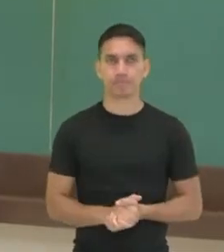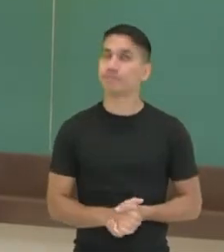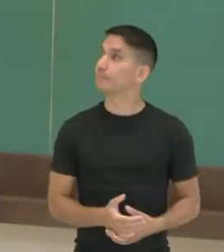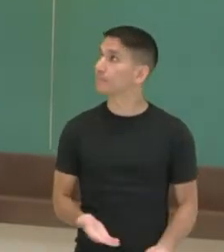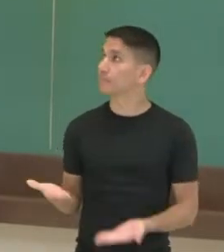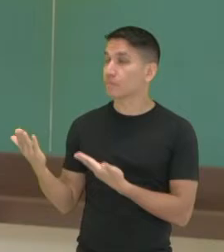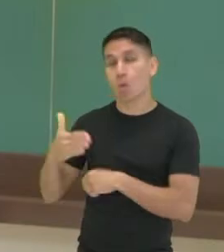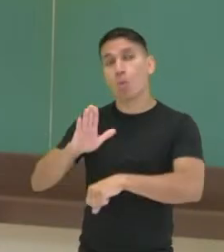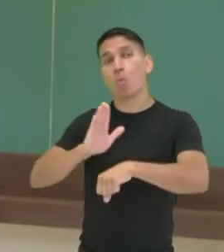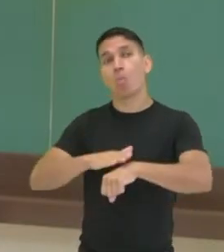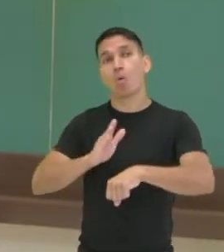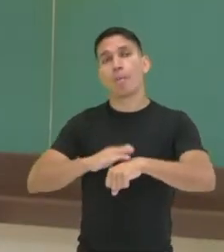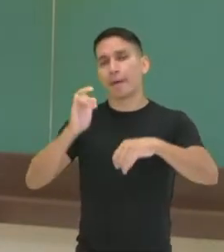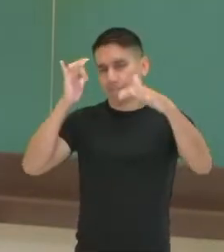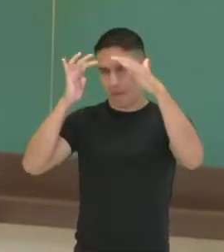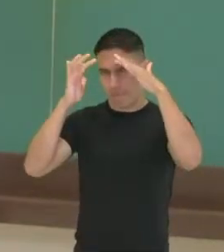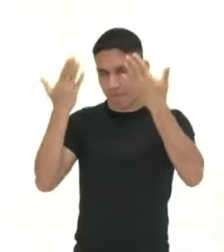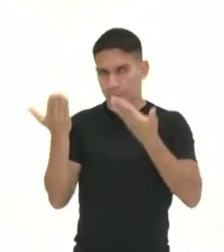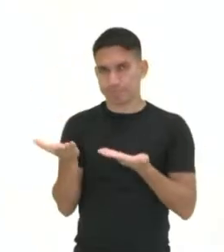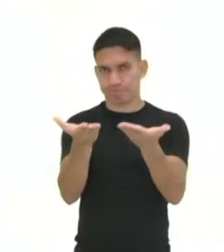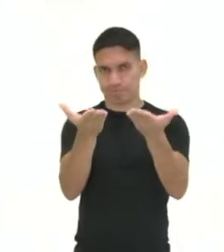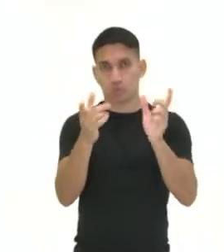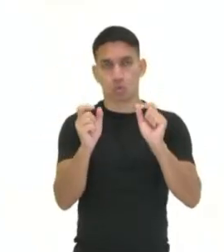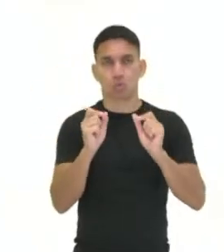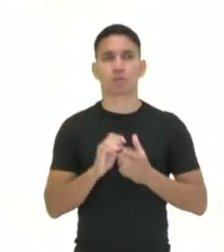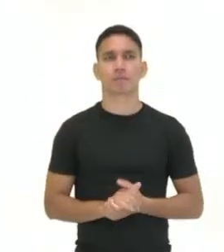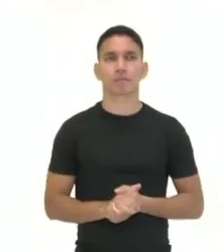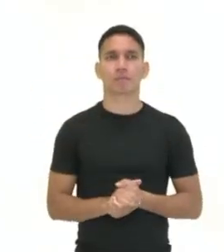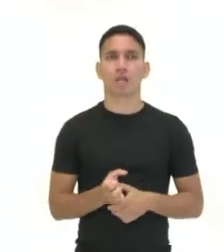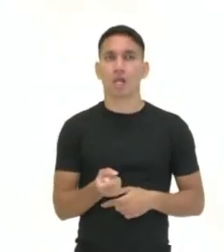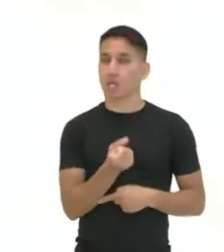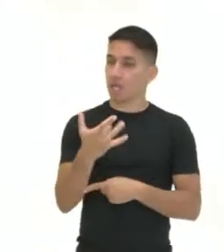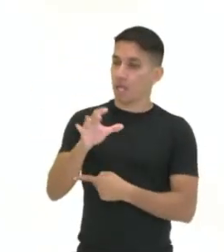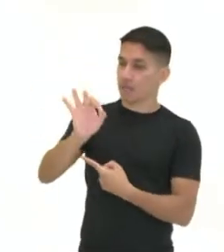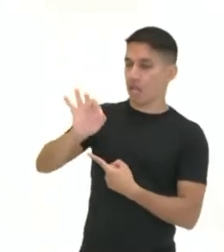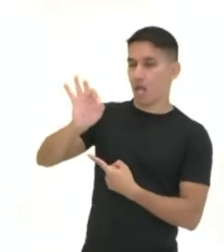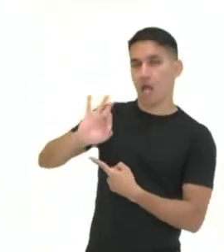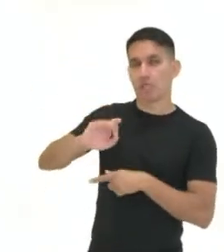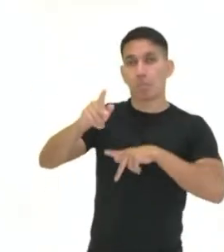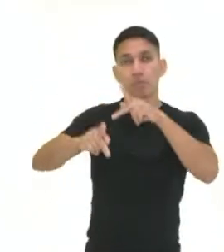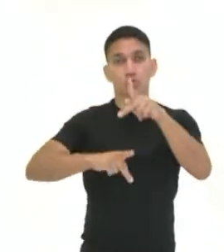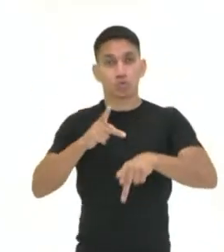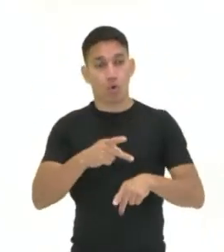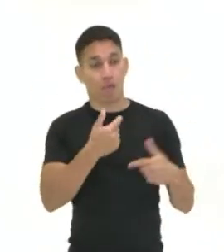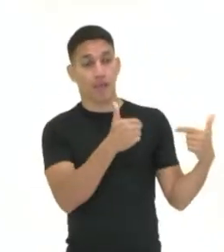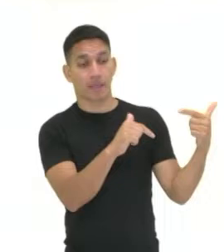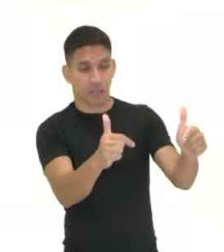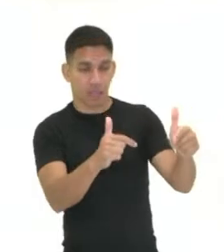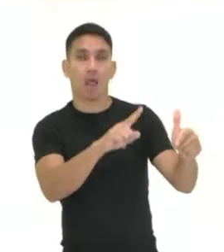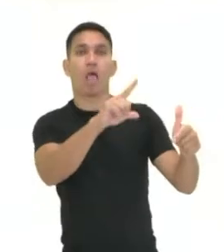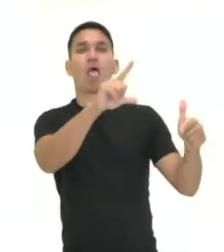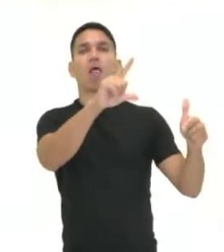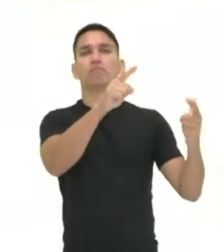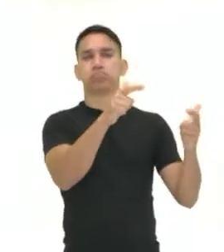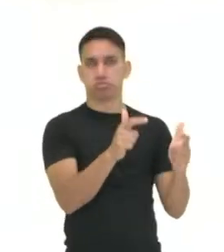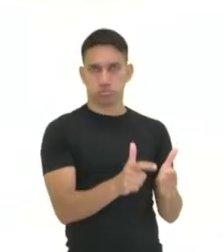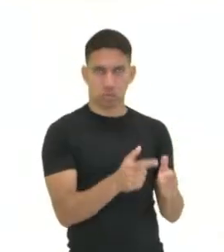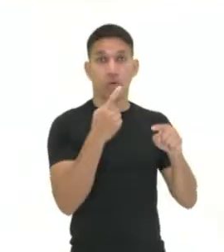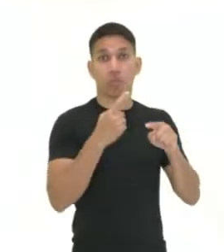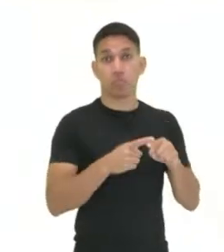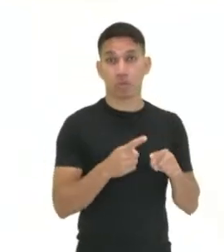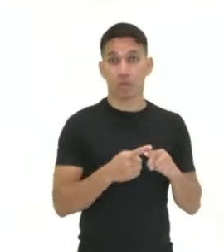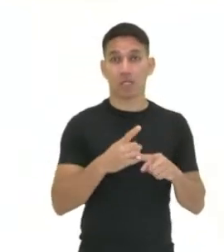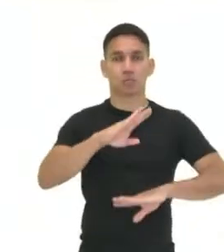Então aqui um momento de reflexão. A taxa de população ocupada decaiu no cenário pandêmico e